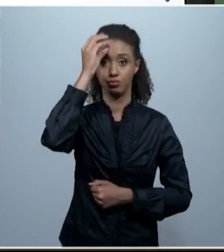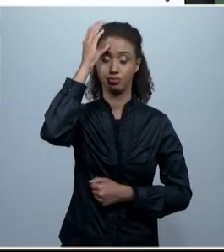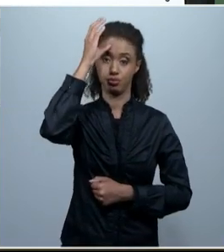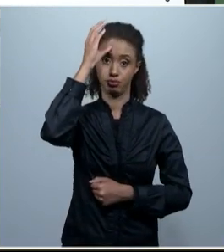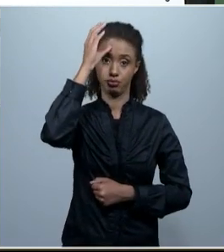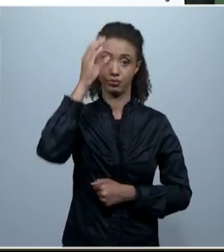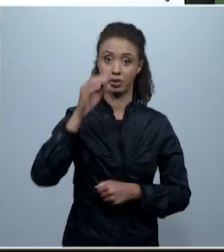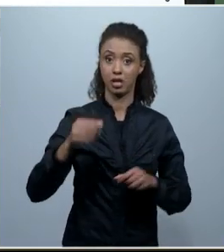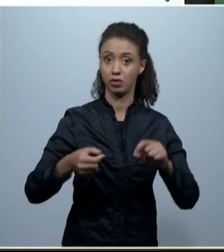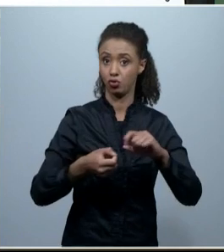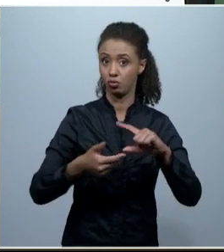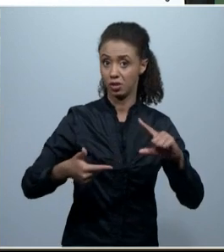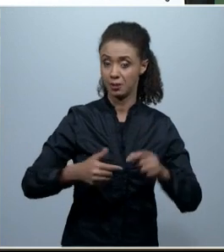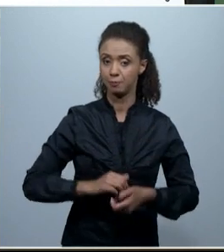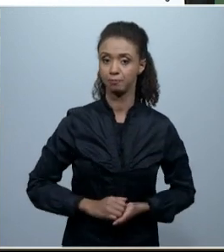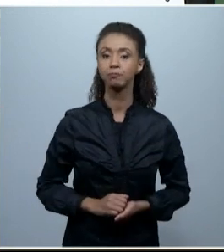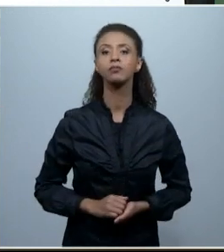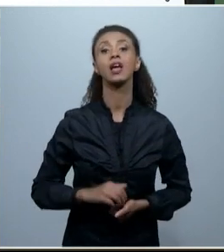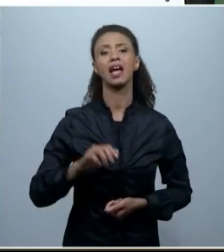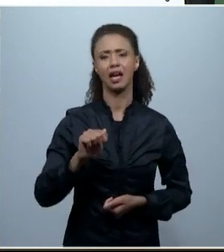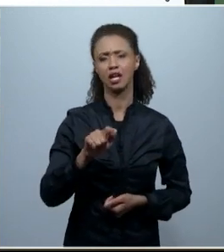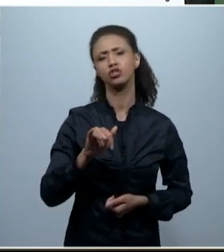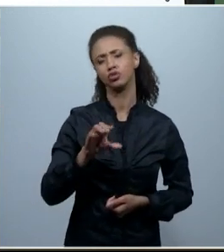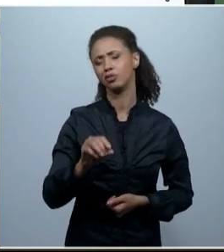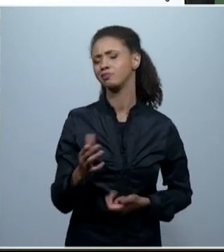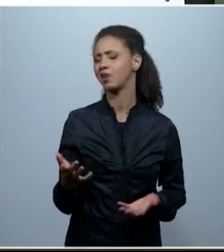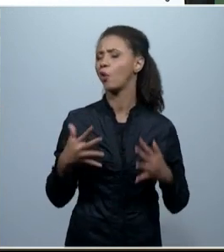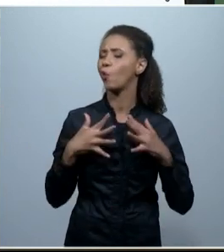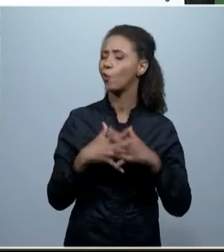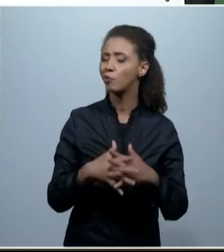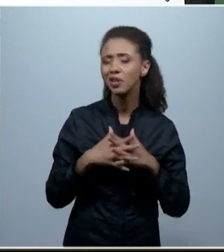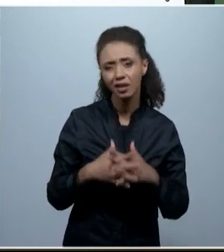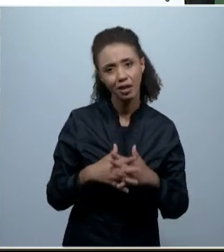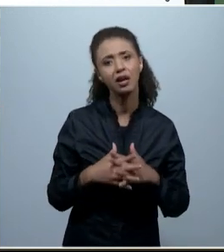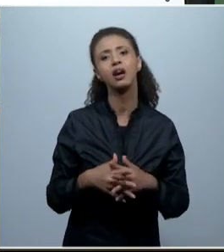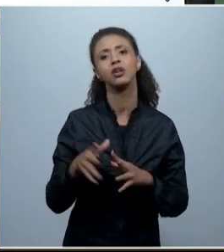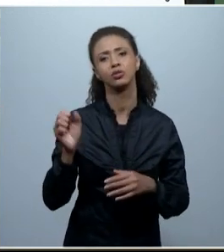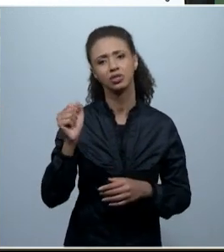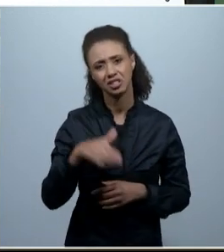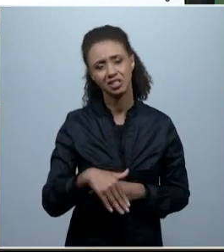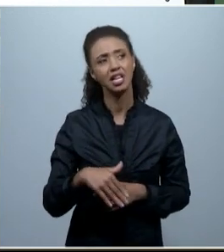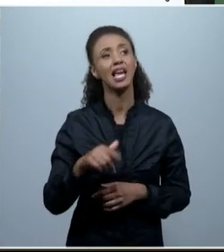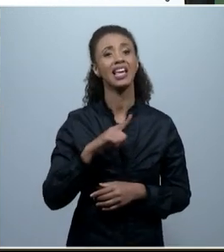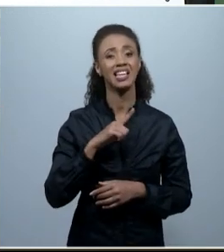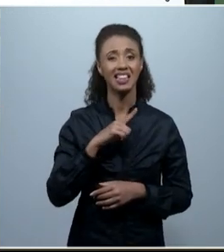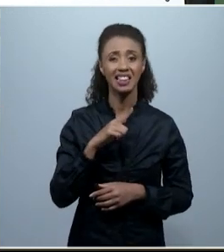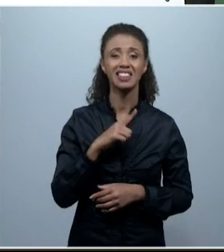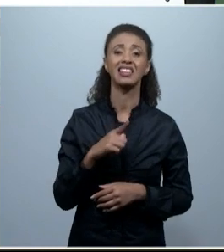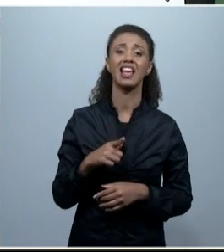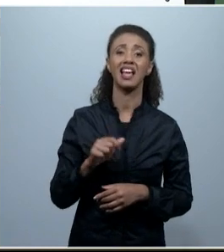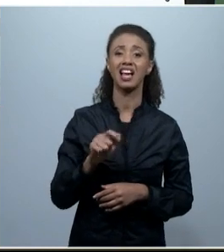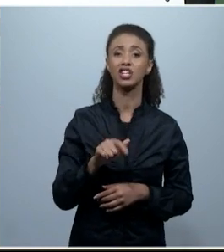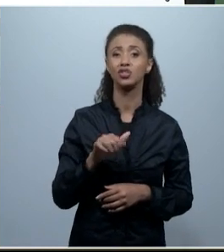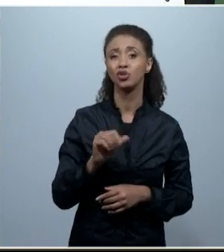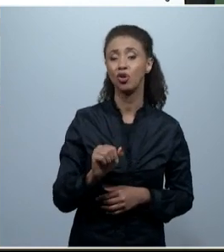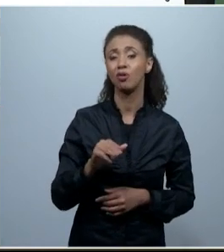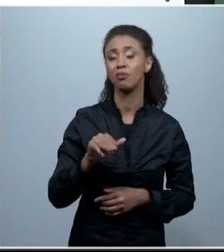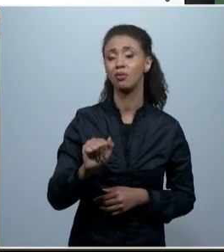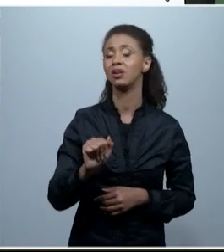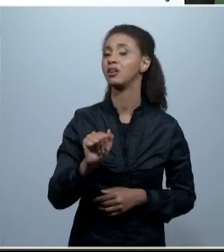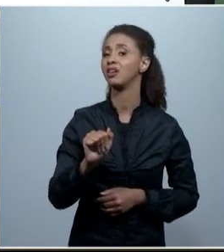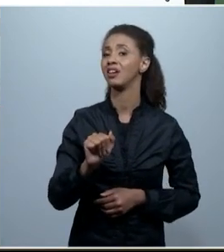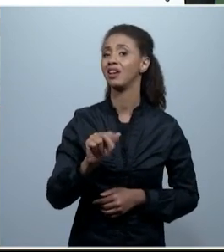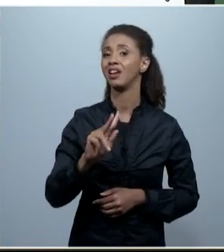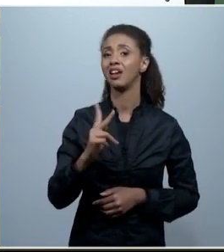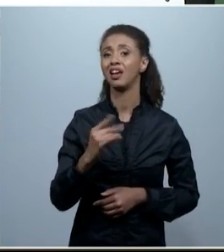esperado de você tem jóia os axiomas são complicados axiomática complicada que só marca de rubert ainda mais complicada e não pára não